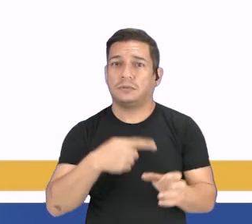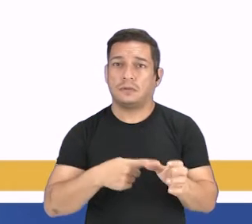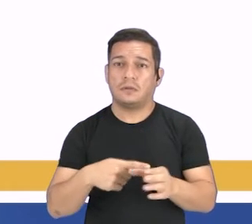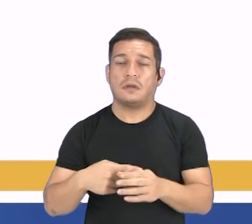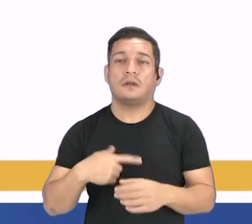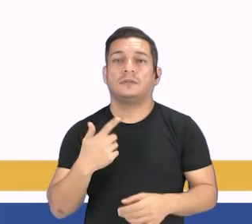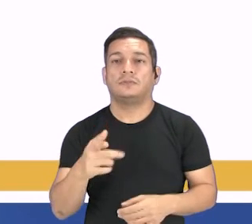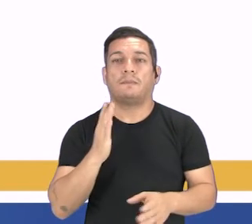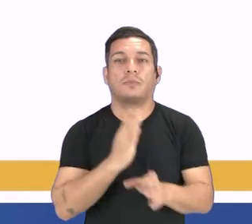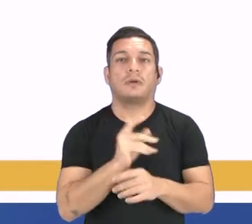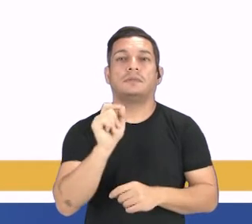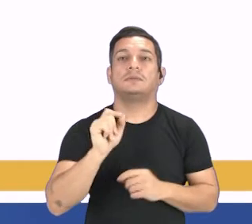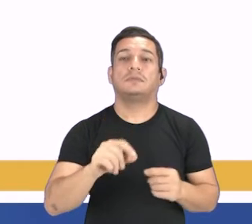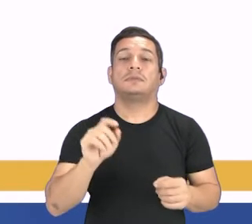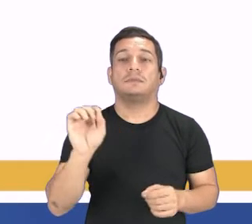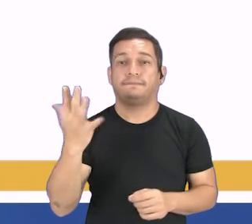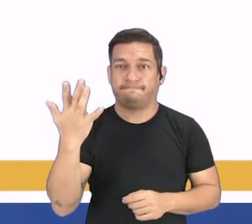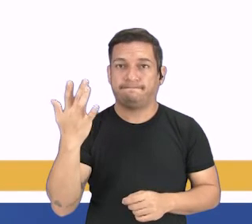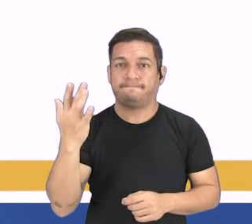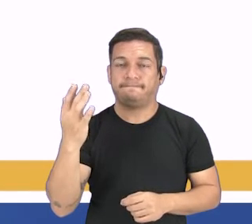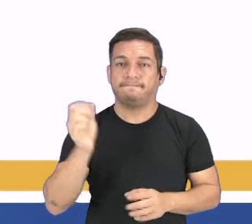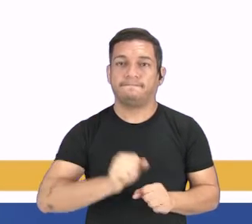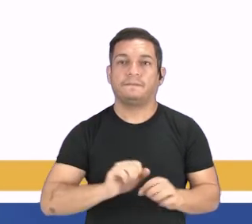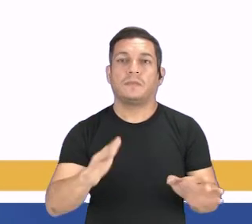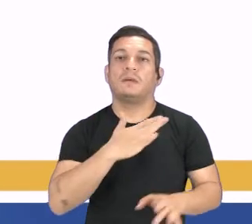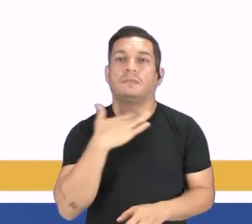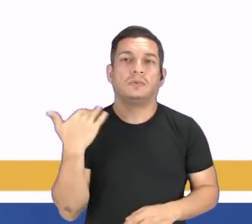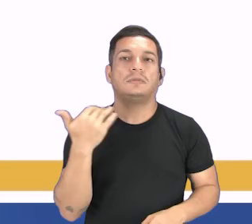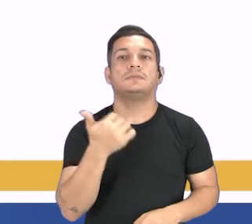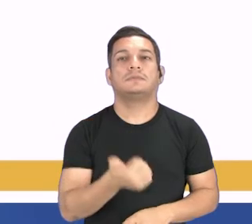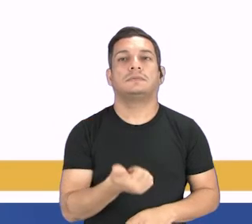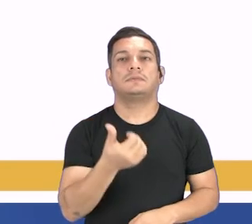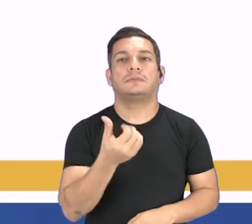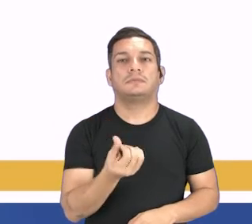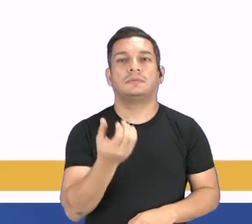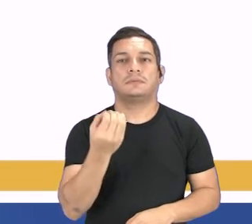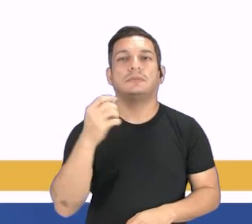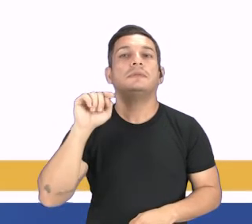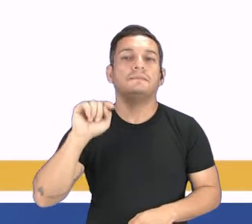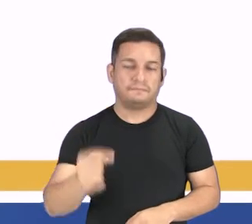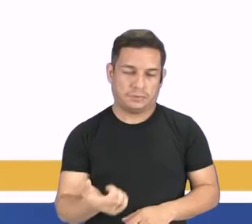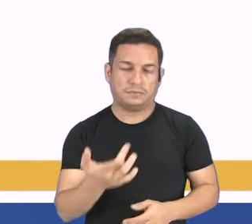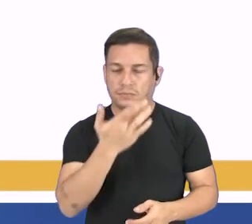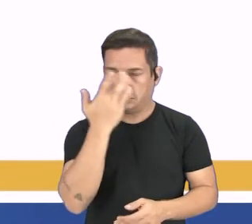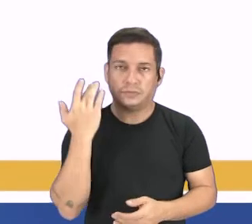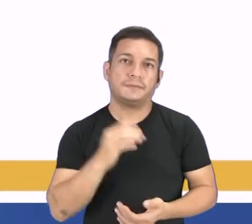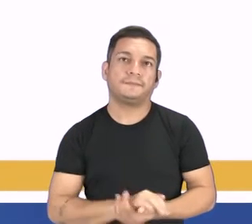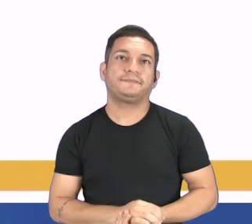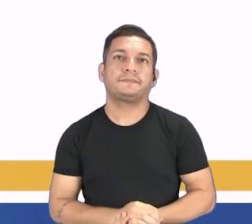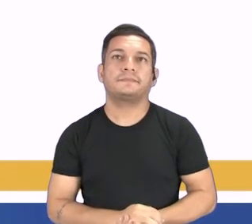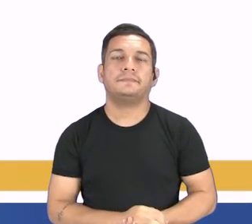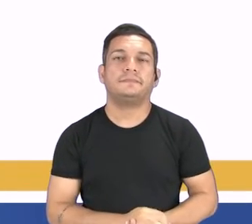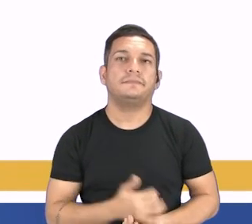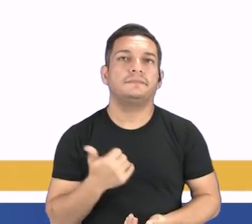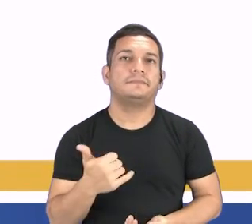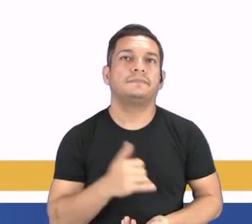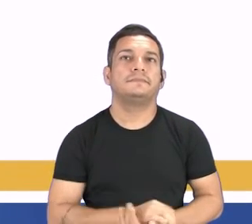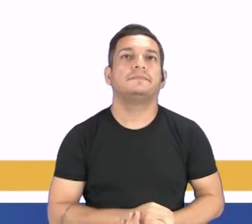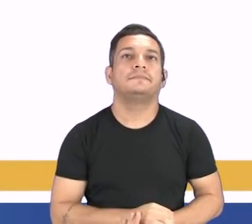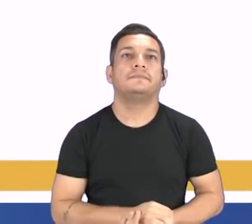cidades, por causa dos efeitos da bomba, morreram aí esse número de pessoas, tá